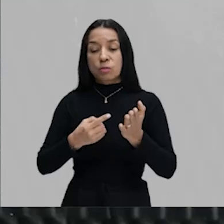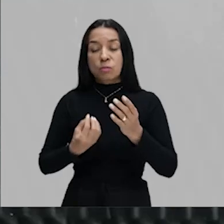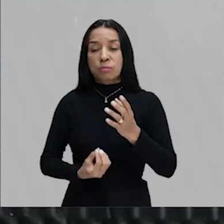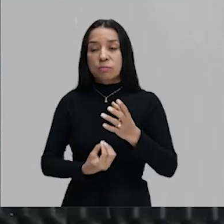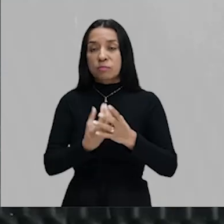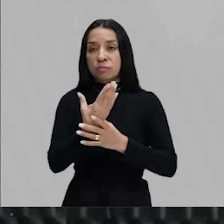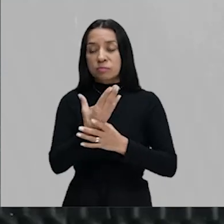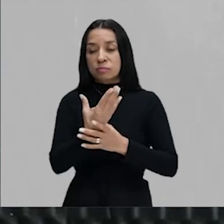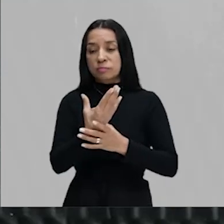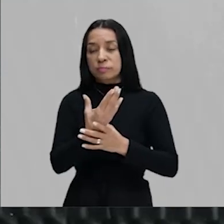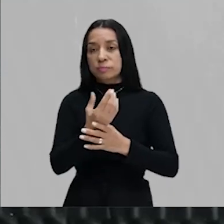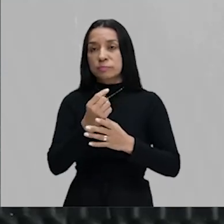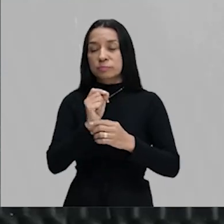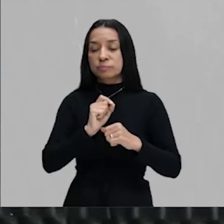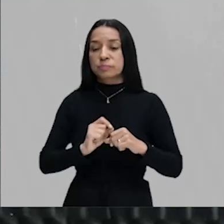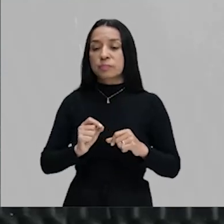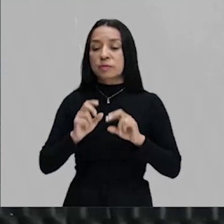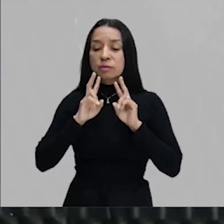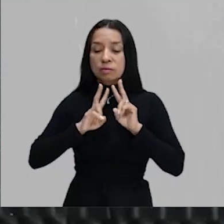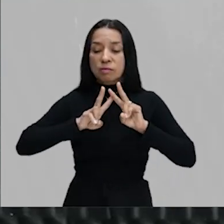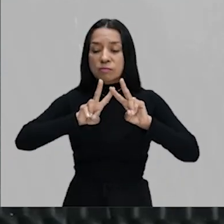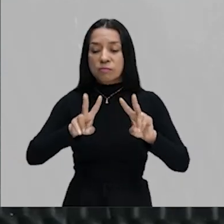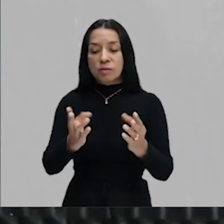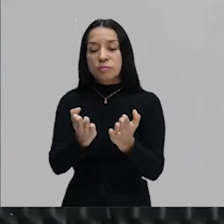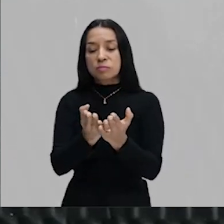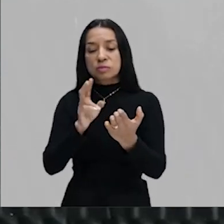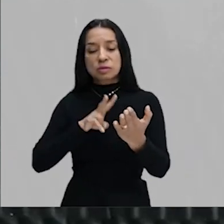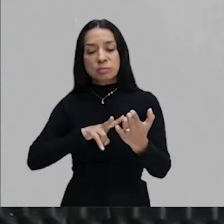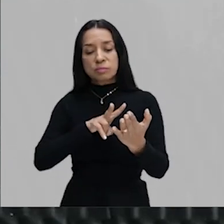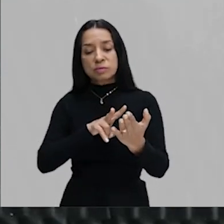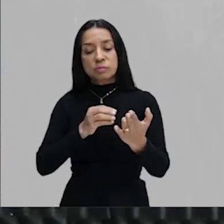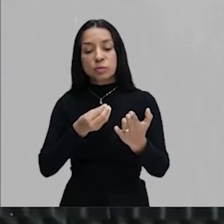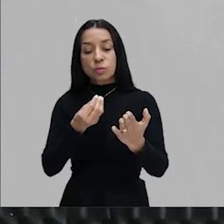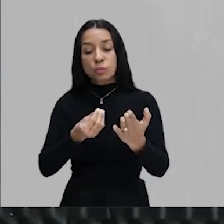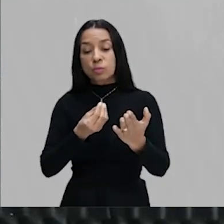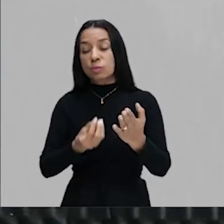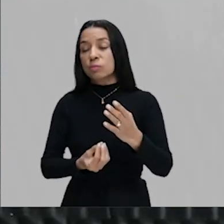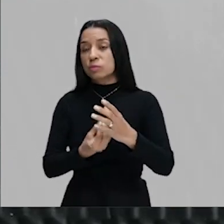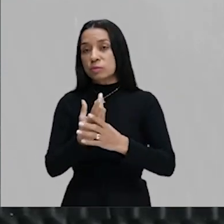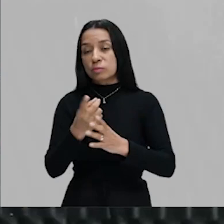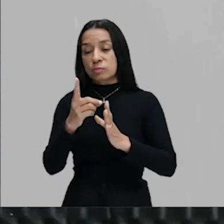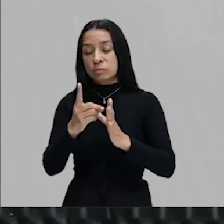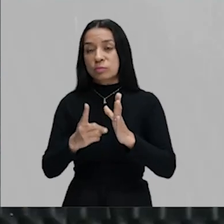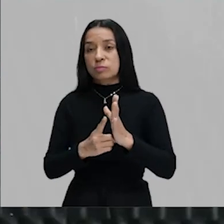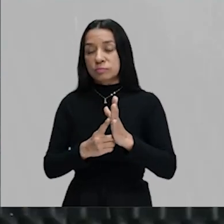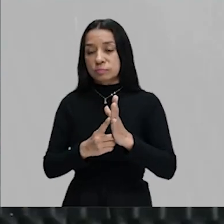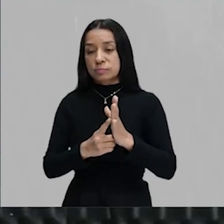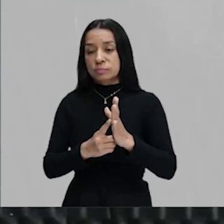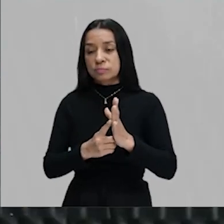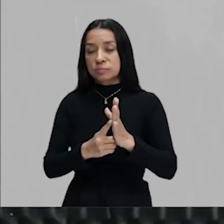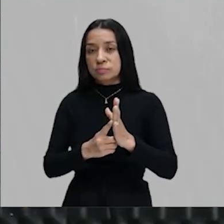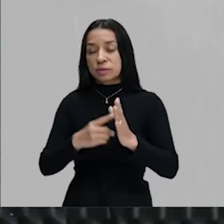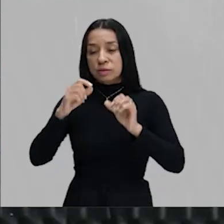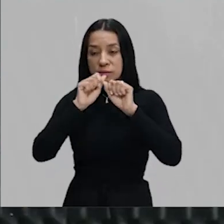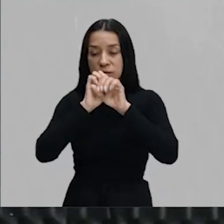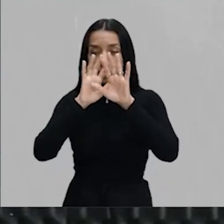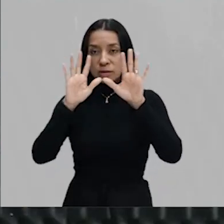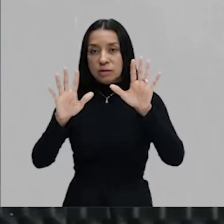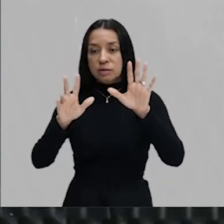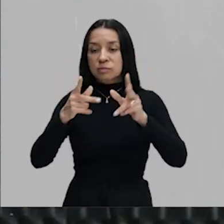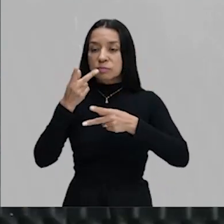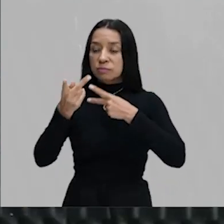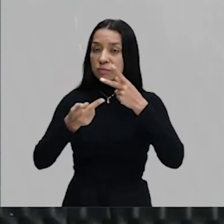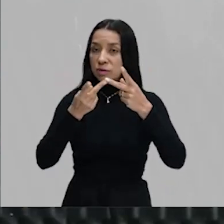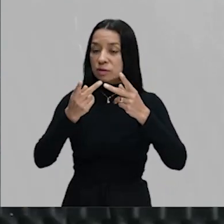fonte. Nós olhamos a Bíblia como um documento, como uma fonte. Evidente que nós estamos falando aqui como